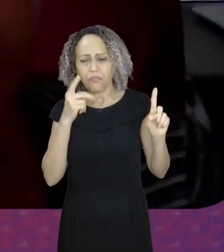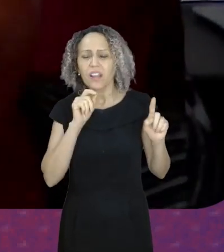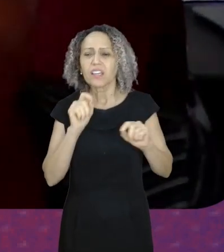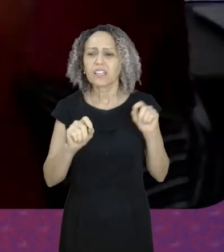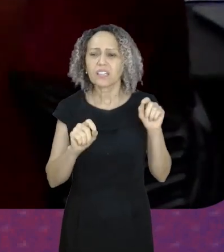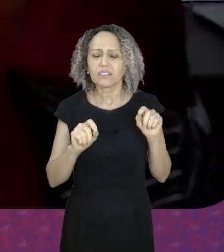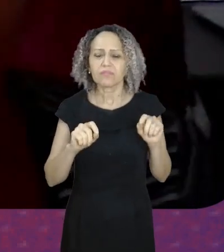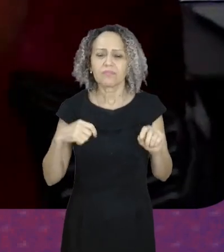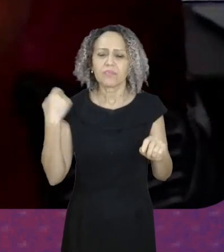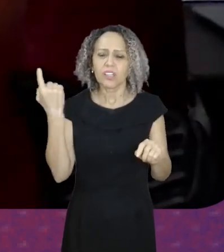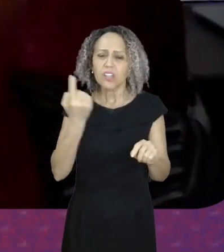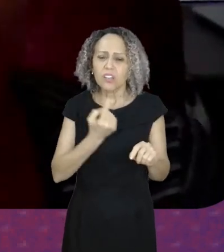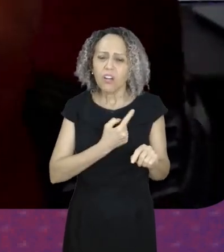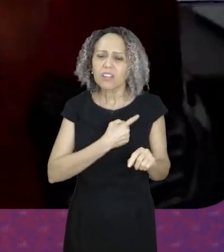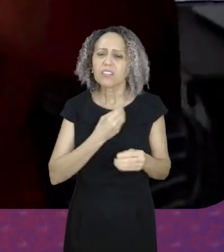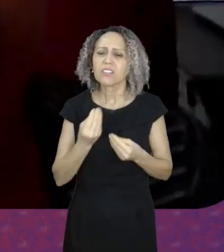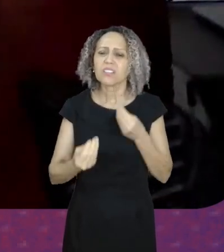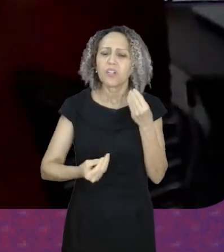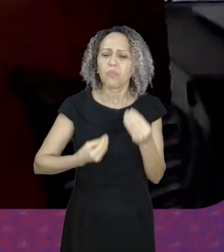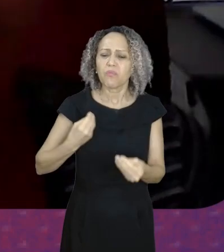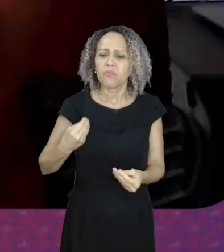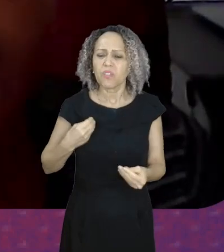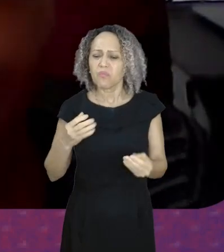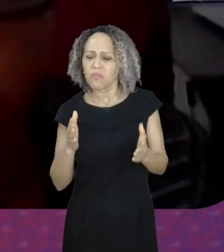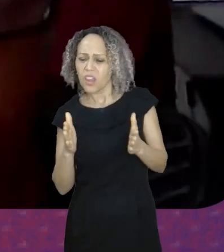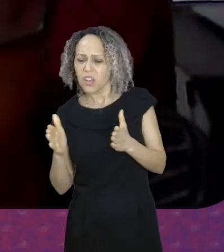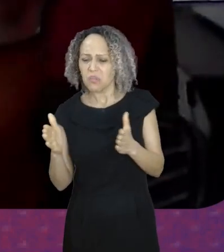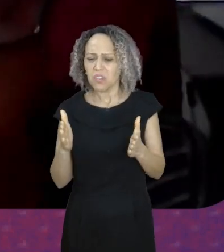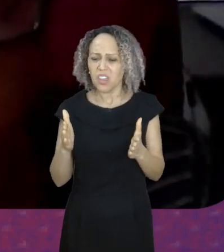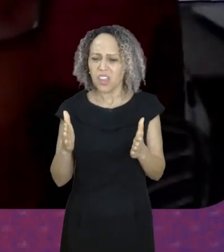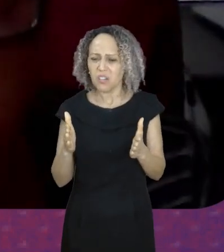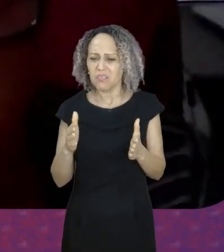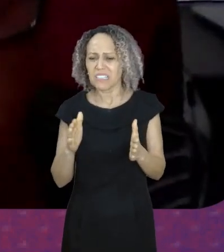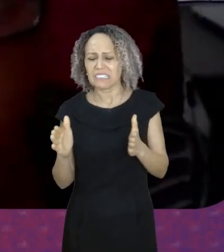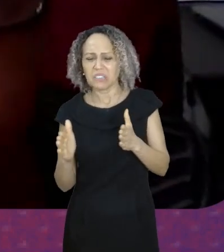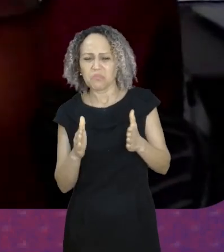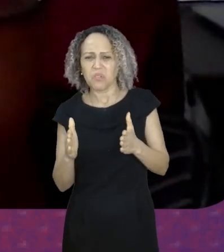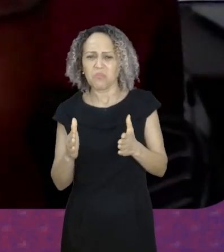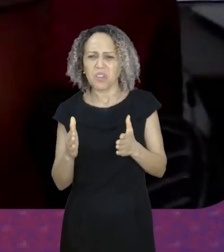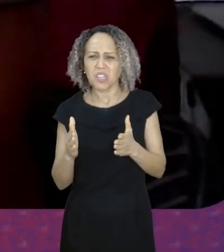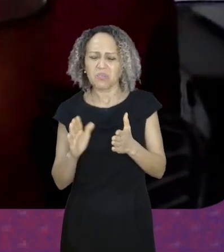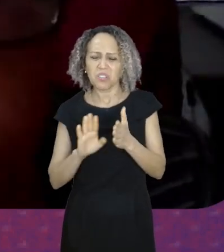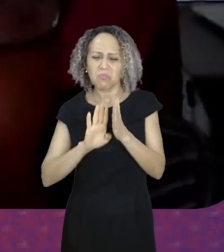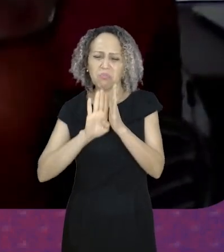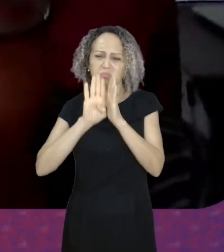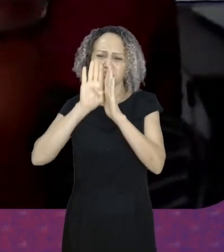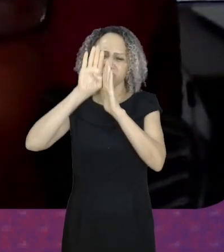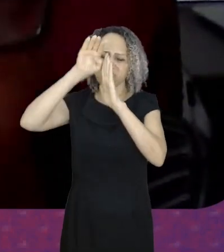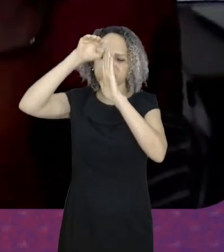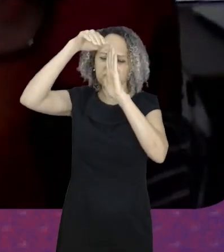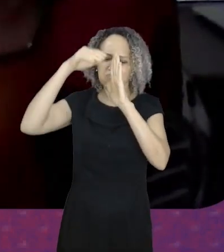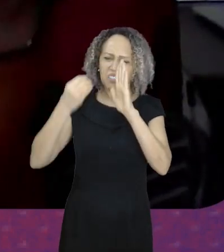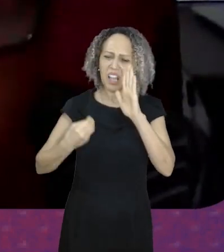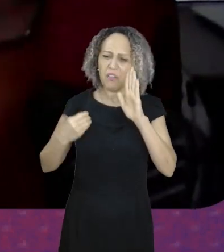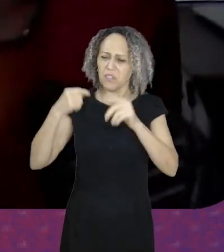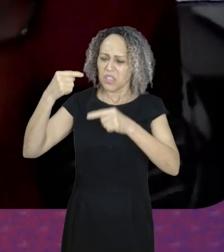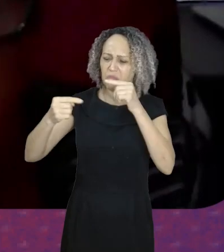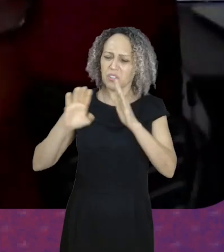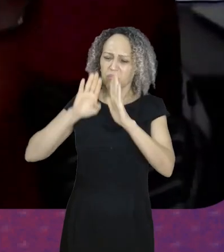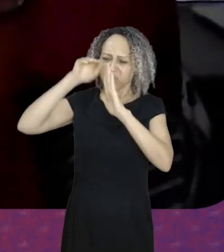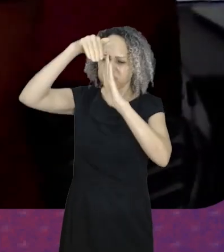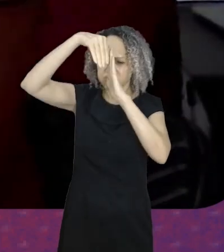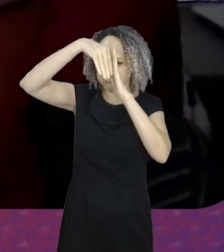nós estamos vivendo um período de retrocesso na vida política desse